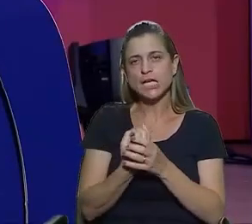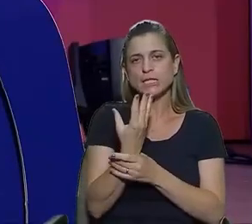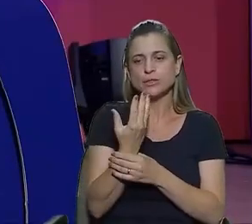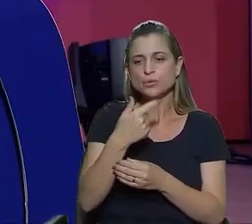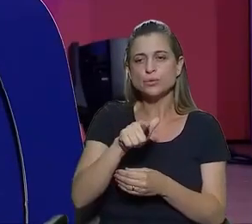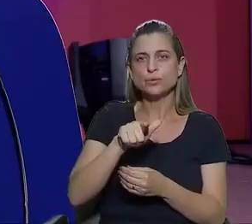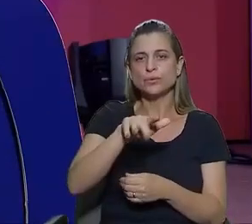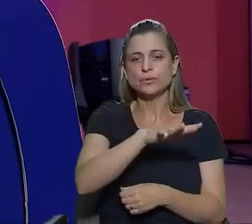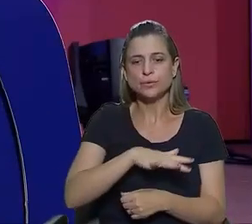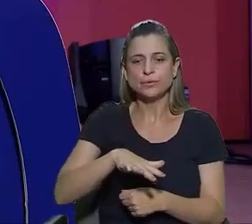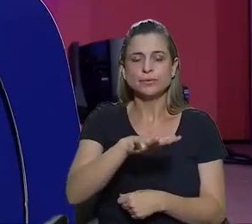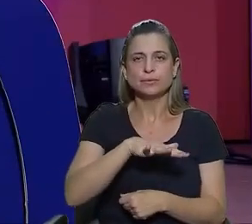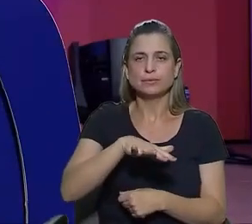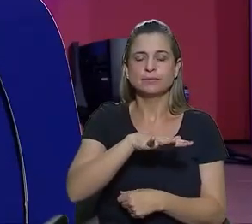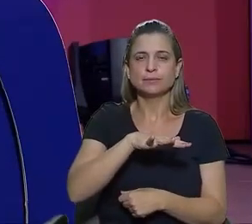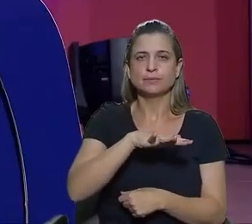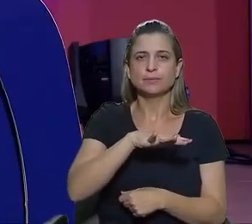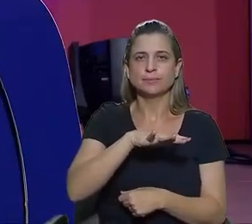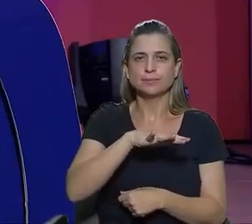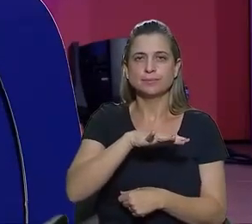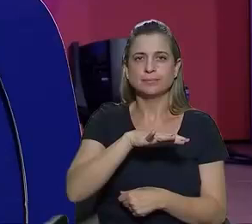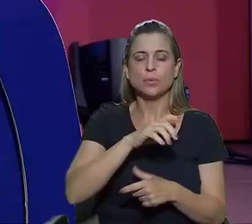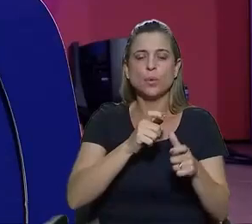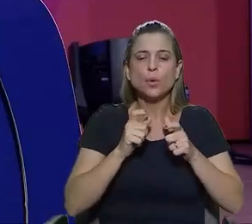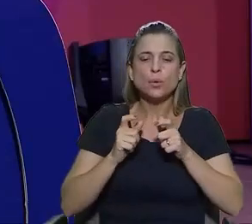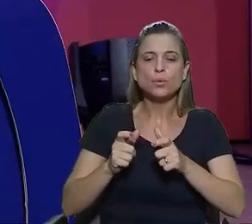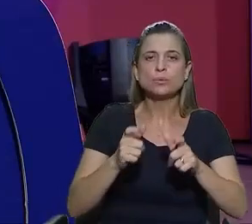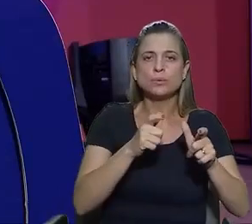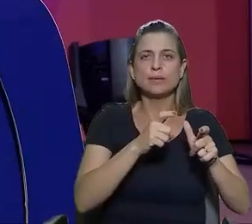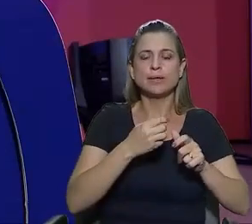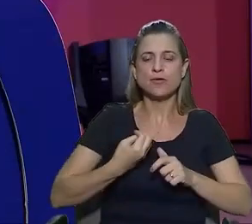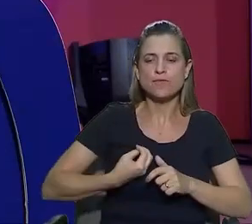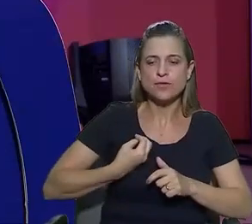Os espaços onde eu vivi e vivo,